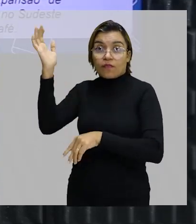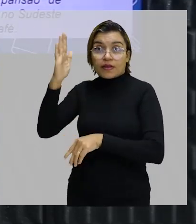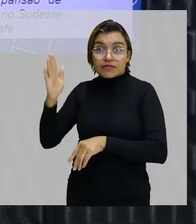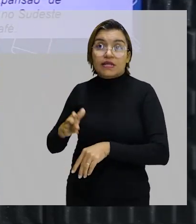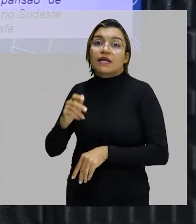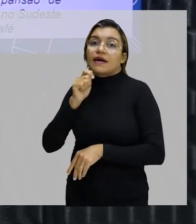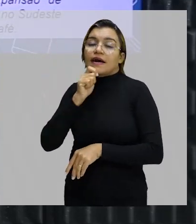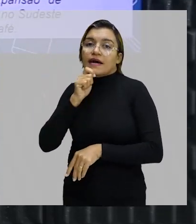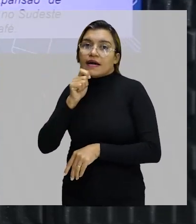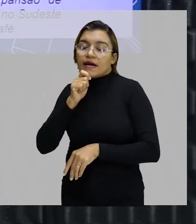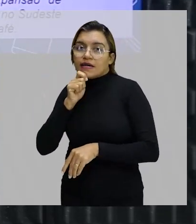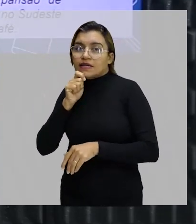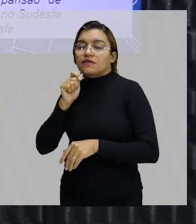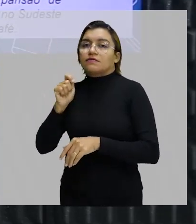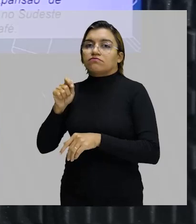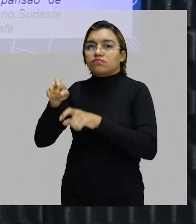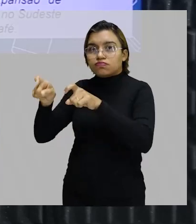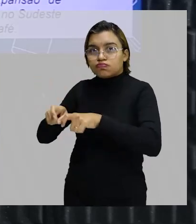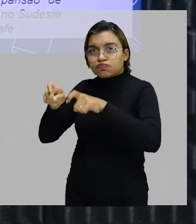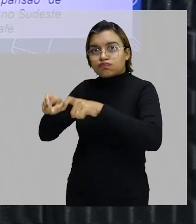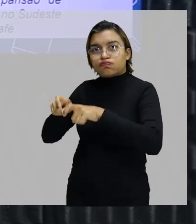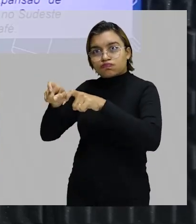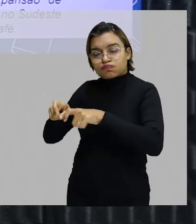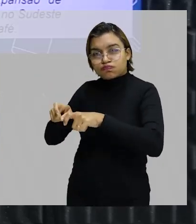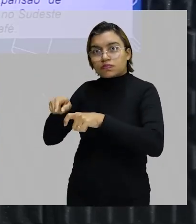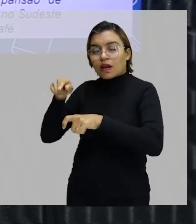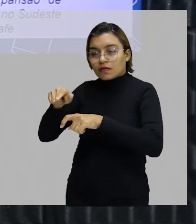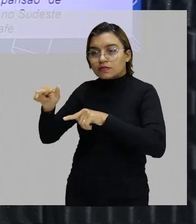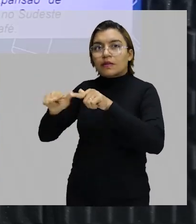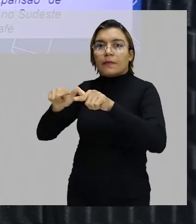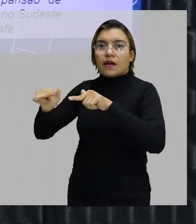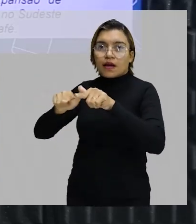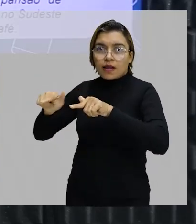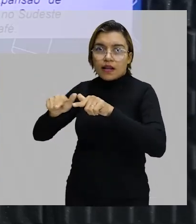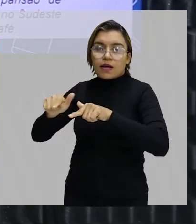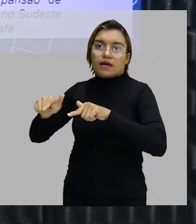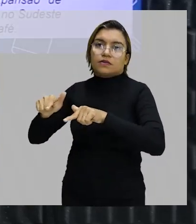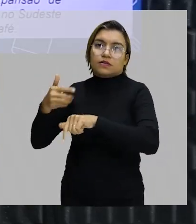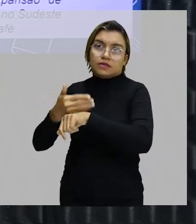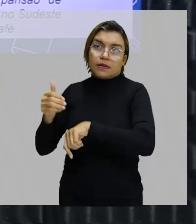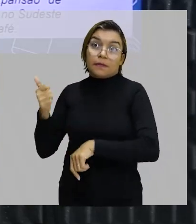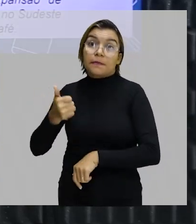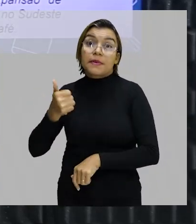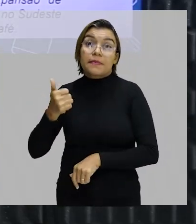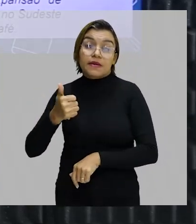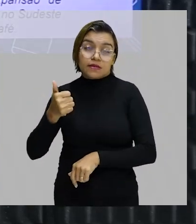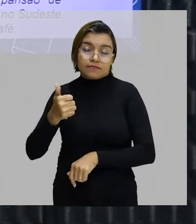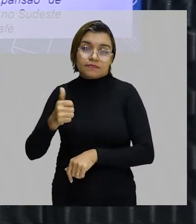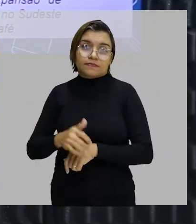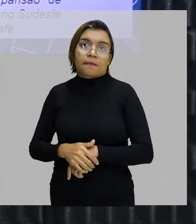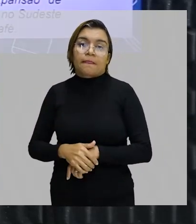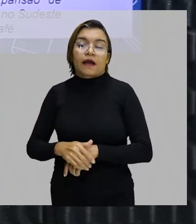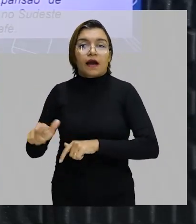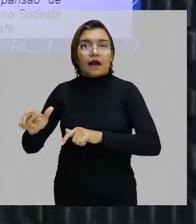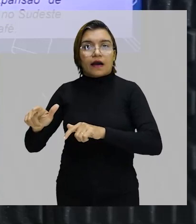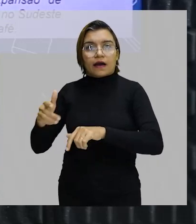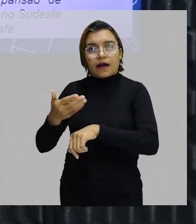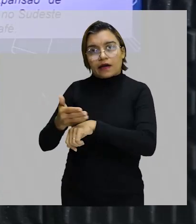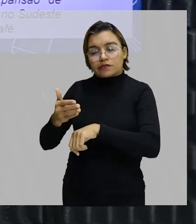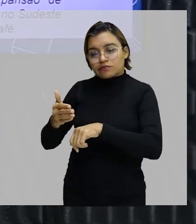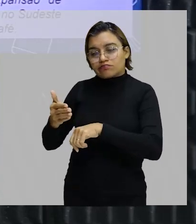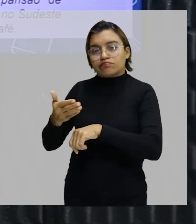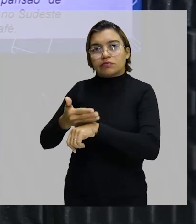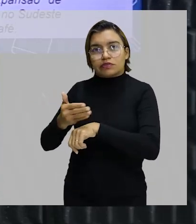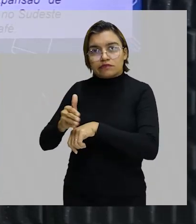ocupava os espaços do campo, o espaço rural, trabalhando nas atividades de primeiro setor, ou seja, nas atividades